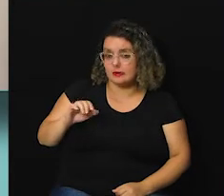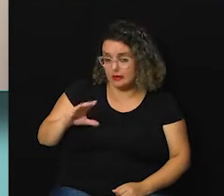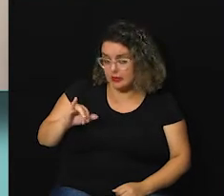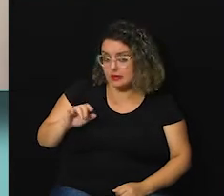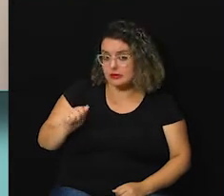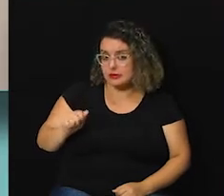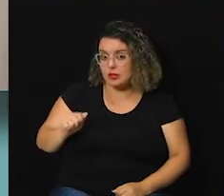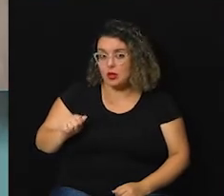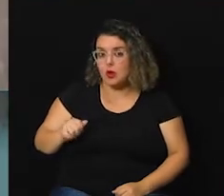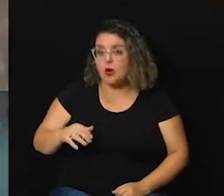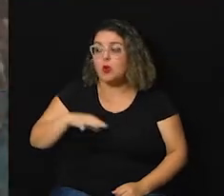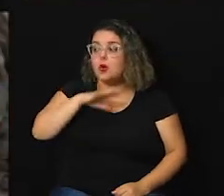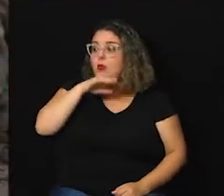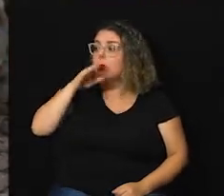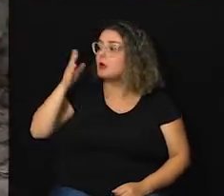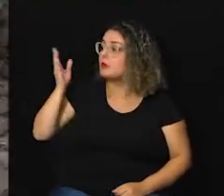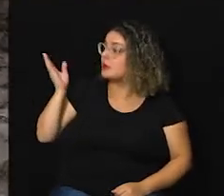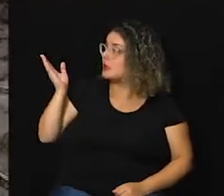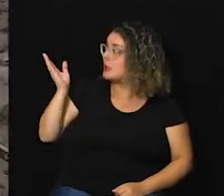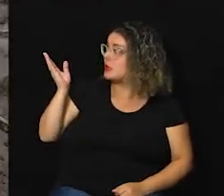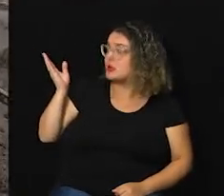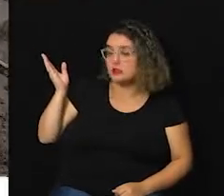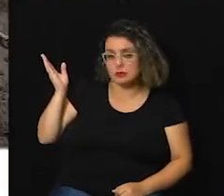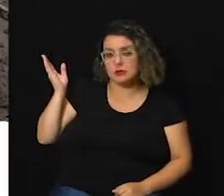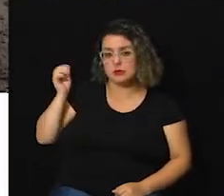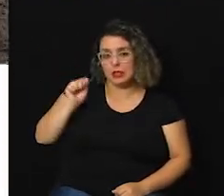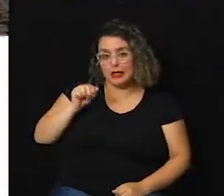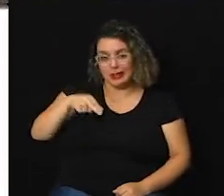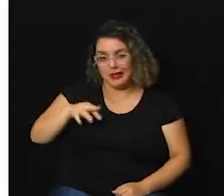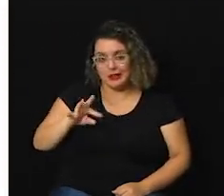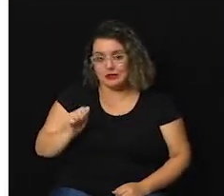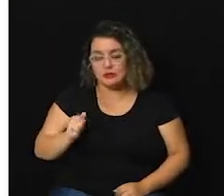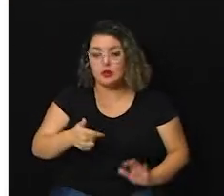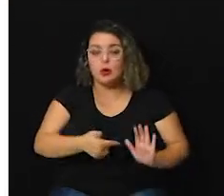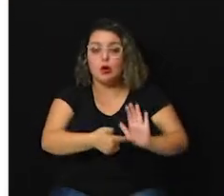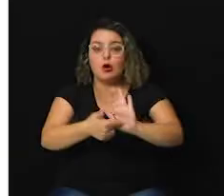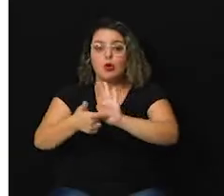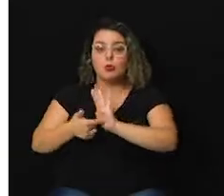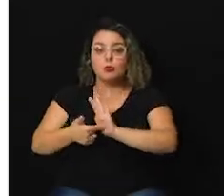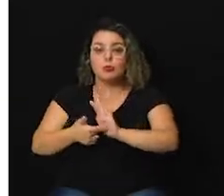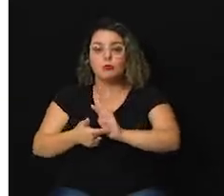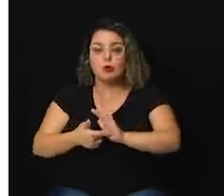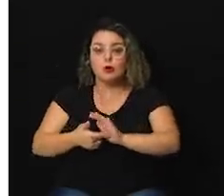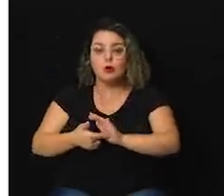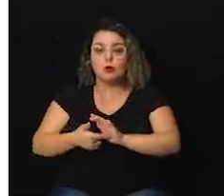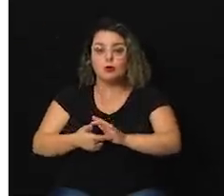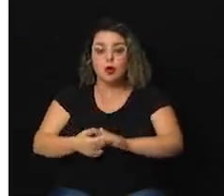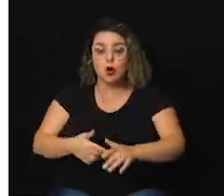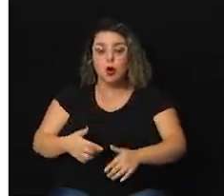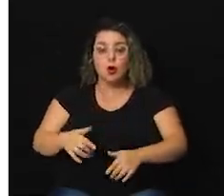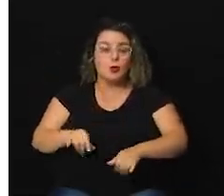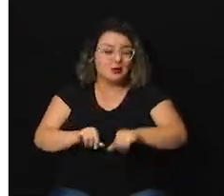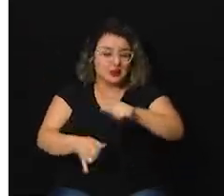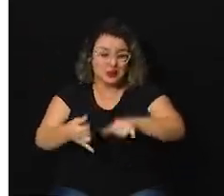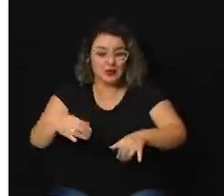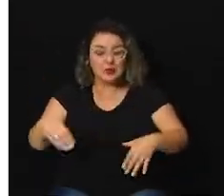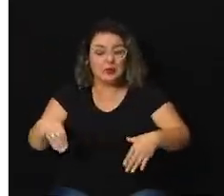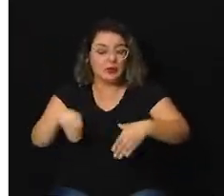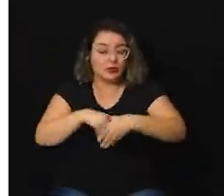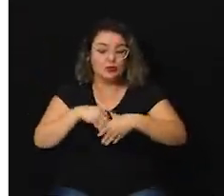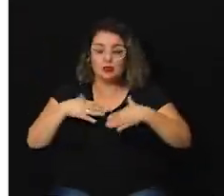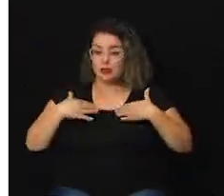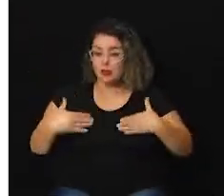as antas, numa região do Cerrado, em Mato Grosso do Sul, que tem demonstrado alta contaminação das antas